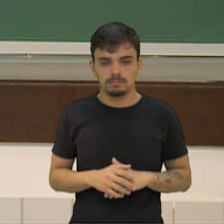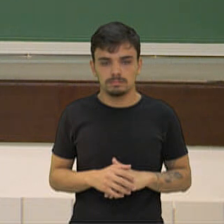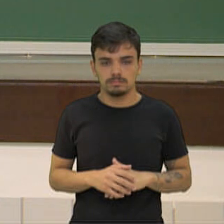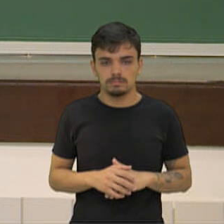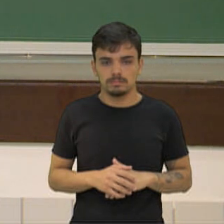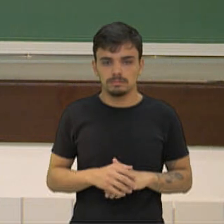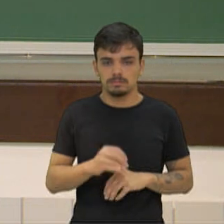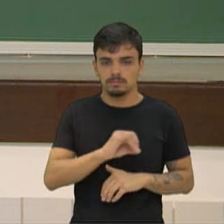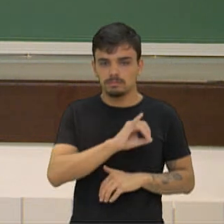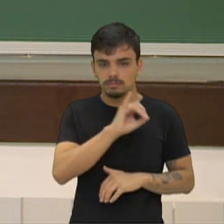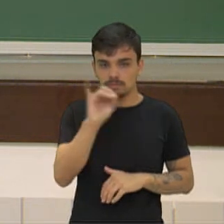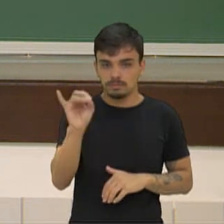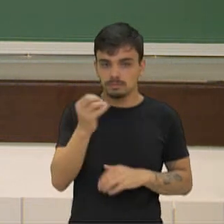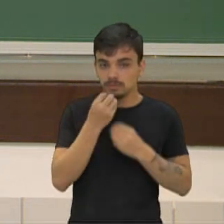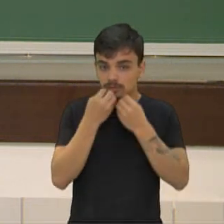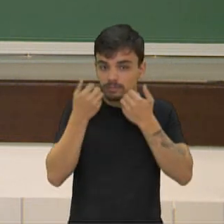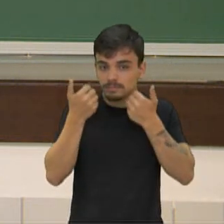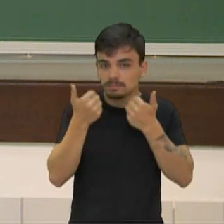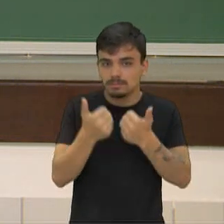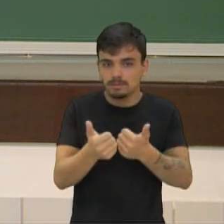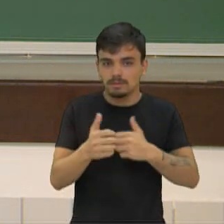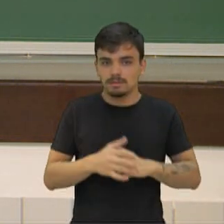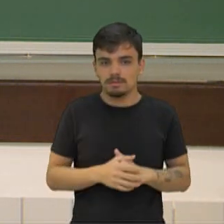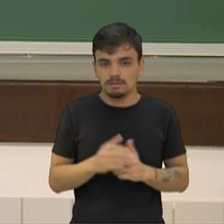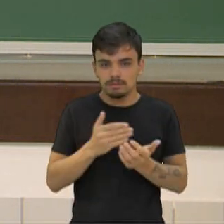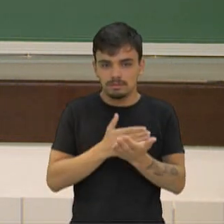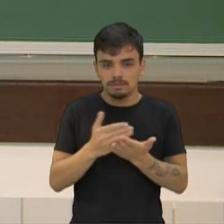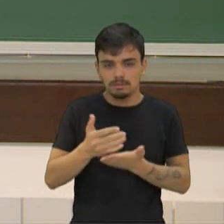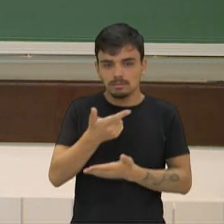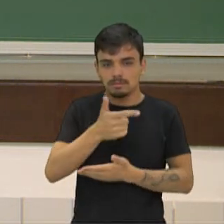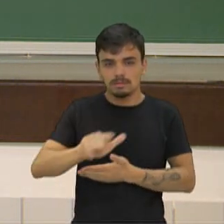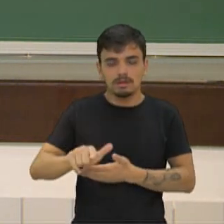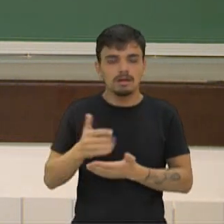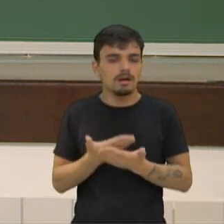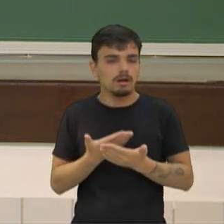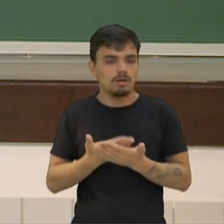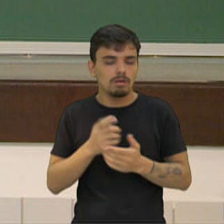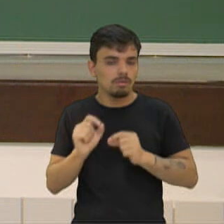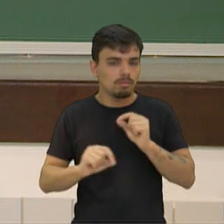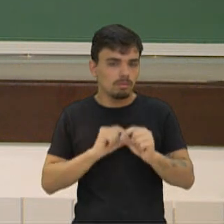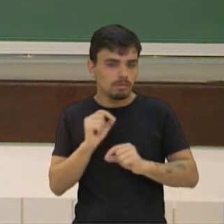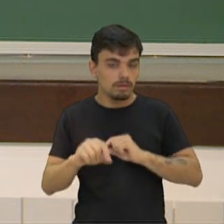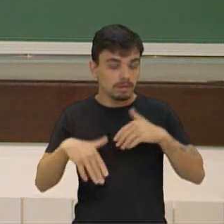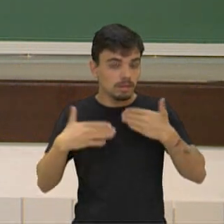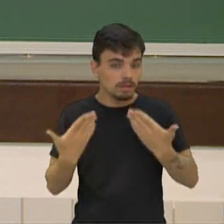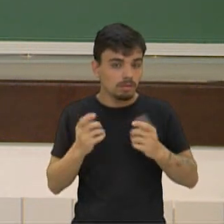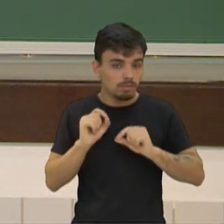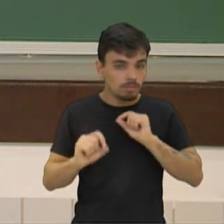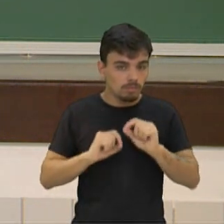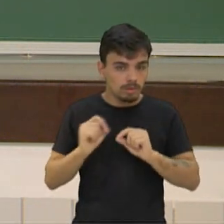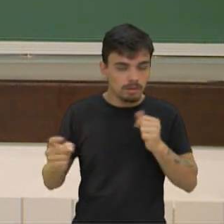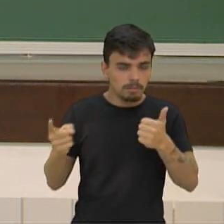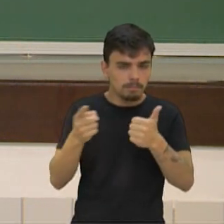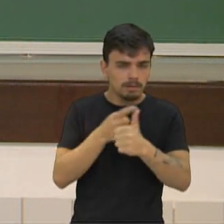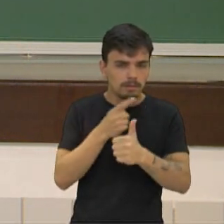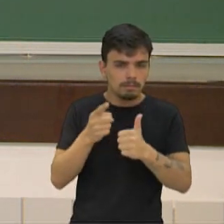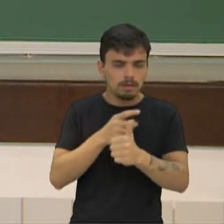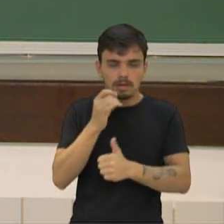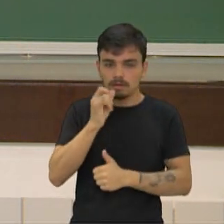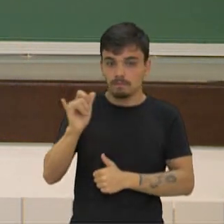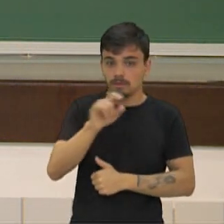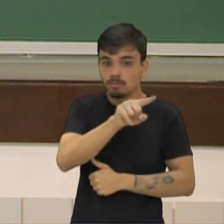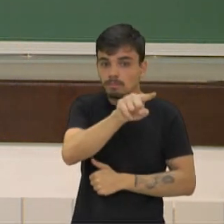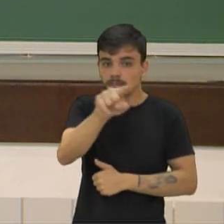Ok, gente, tudo bem? Vamos começar mais uma aula. Então é o seguinte, primeiro eu quero dar um